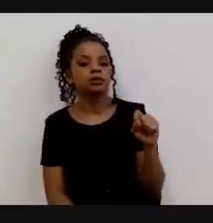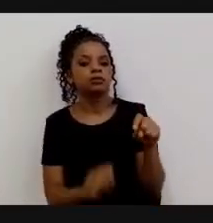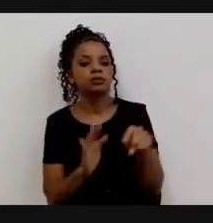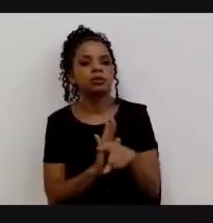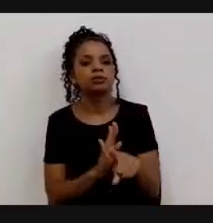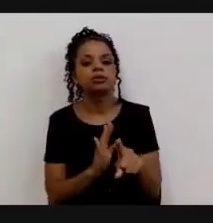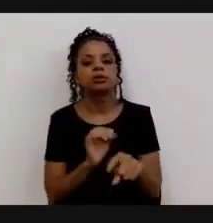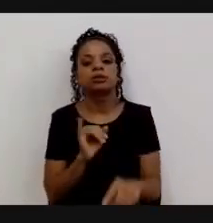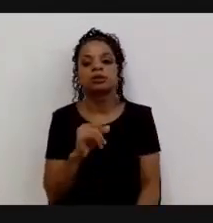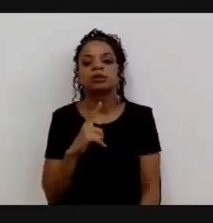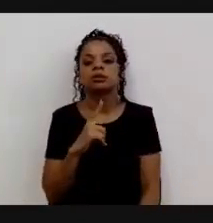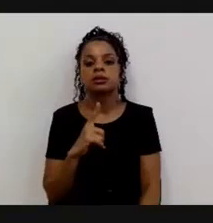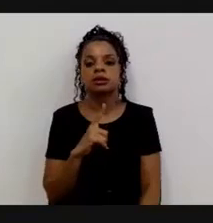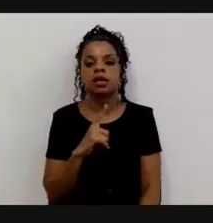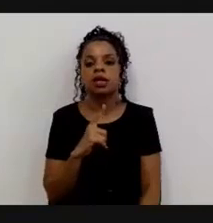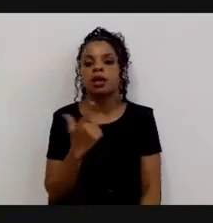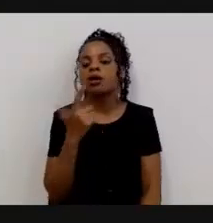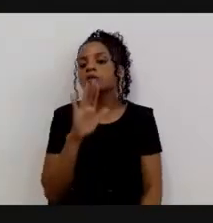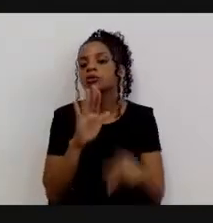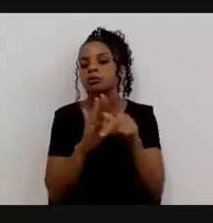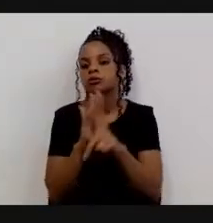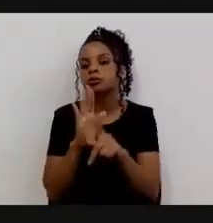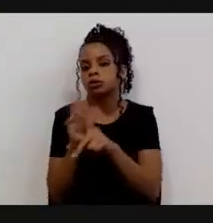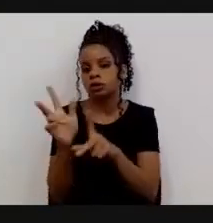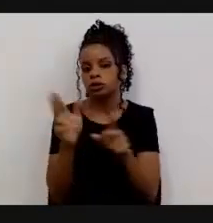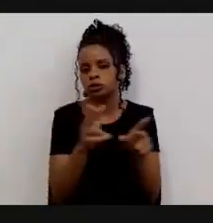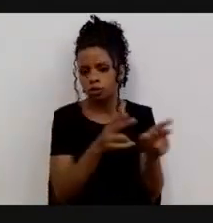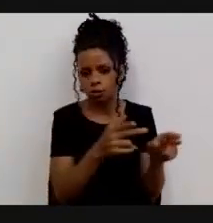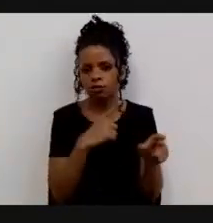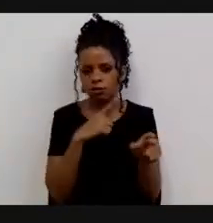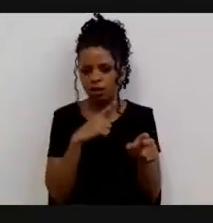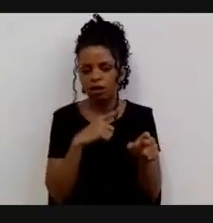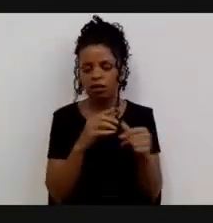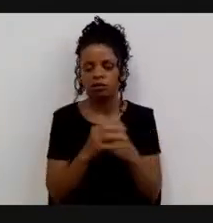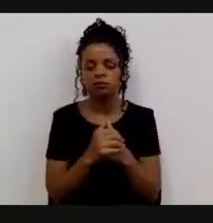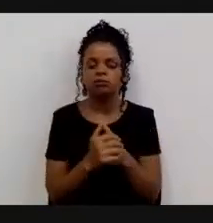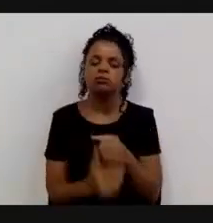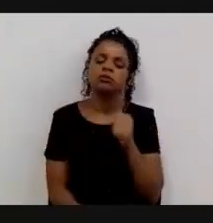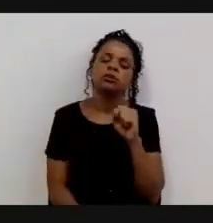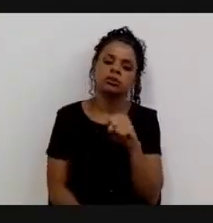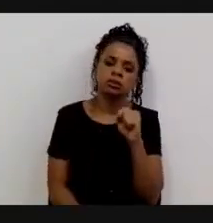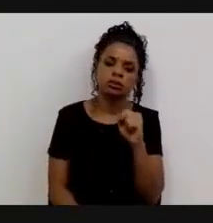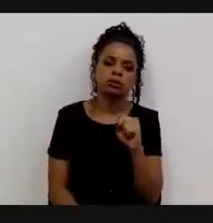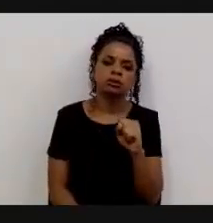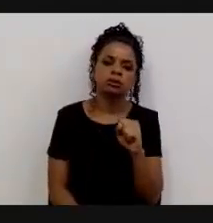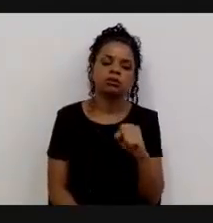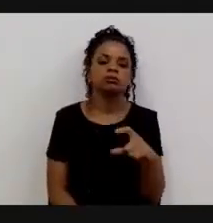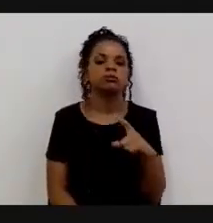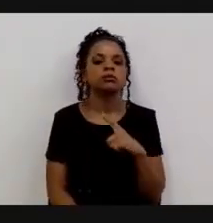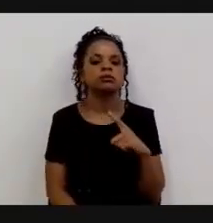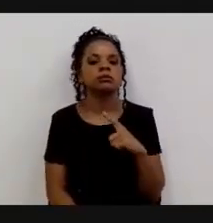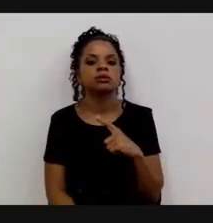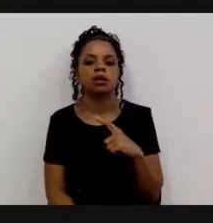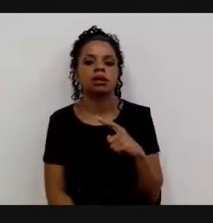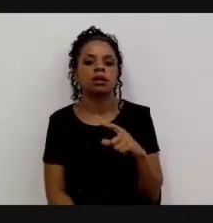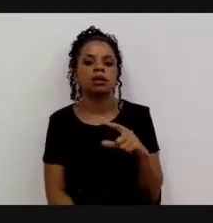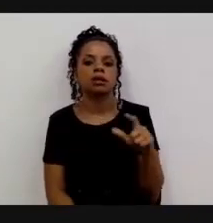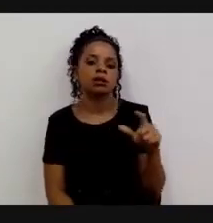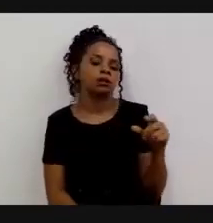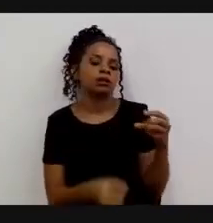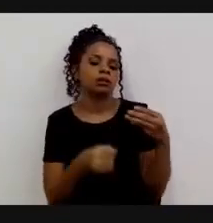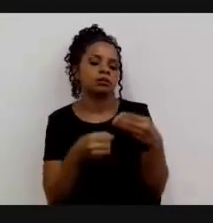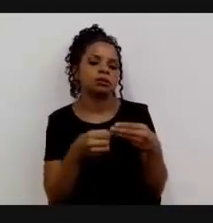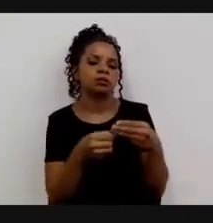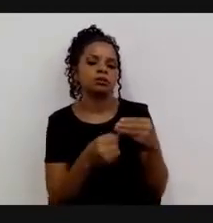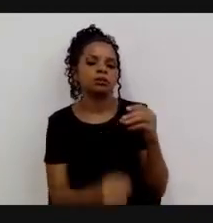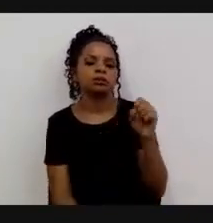de iniciativa semelhante em outros municípios, né? Tem Limeira? Tem Limeira, tem Salto, que é